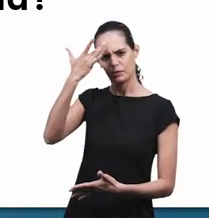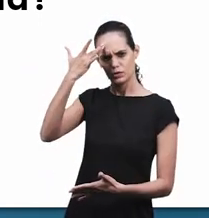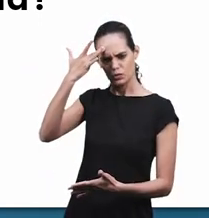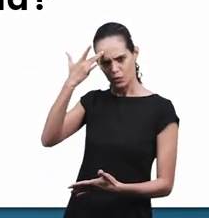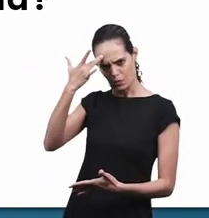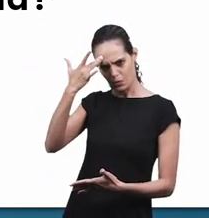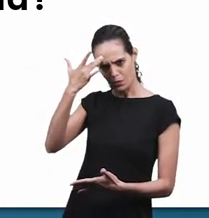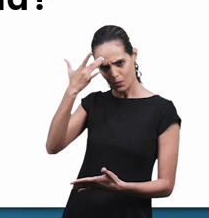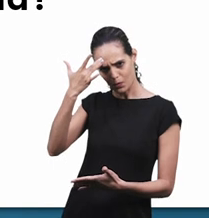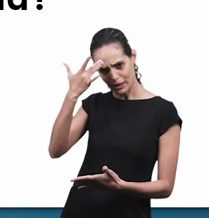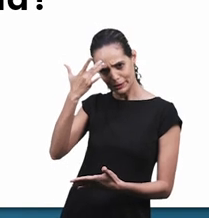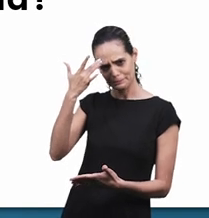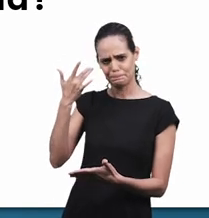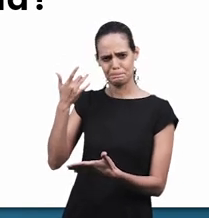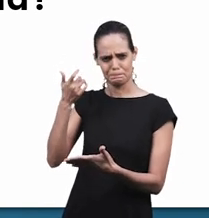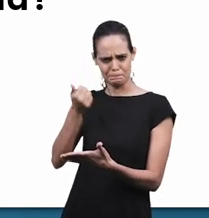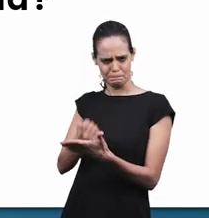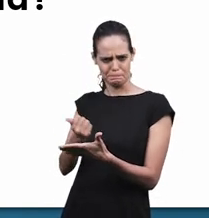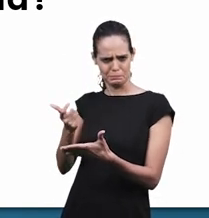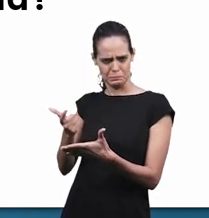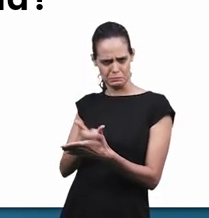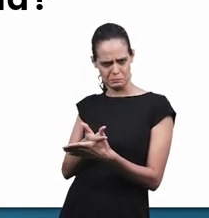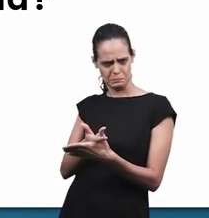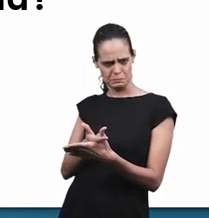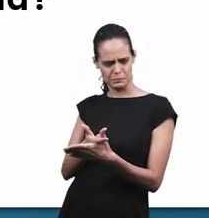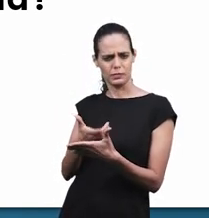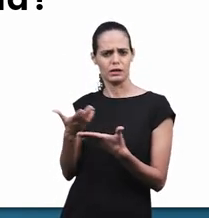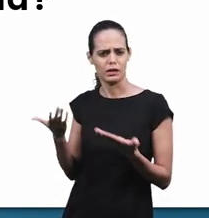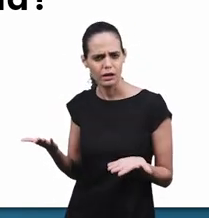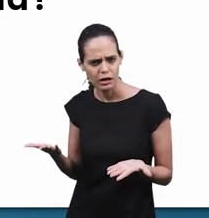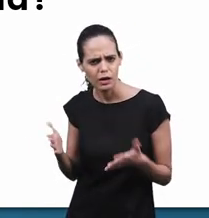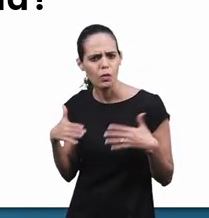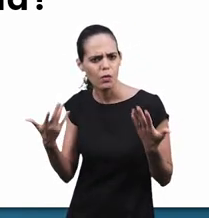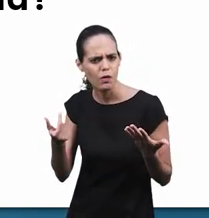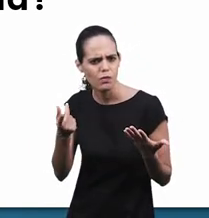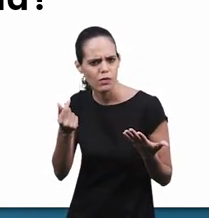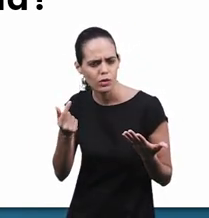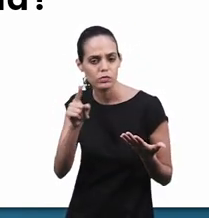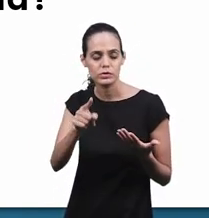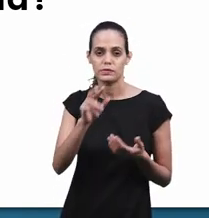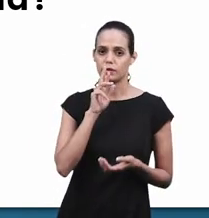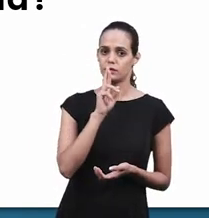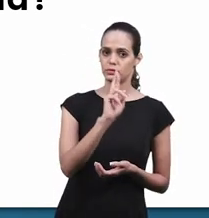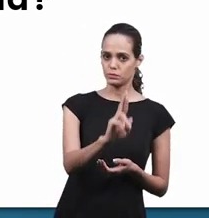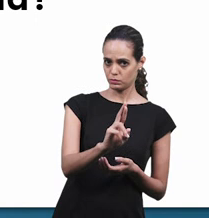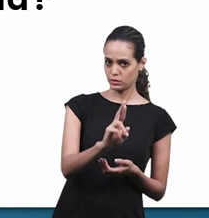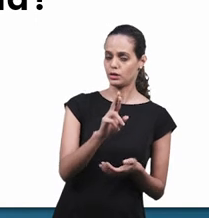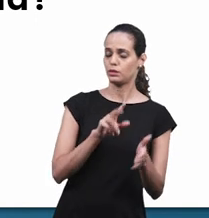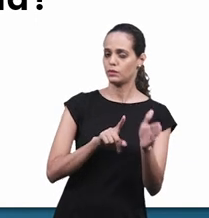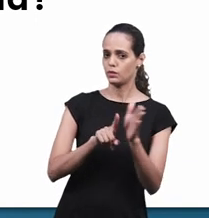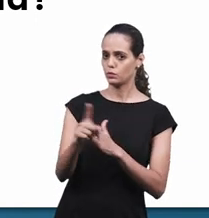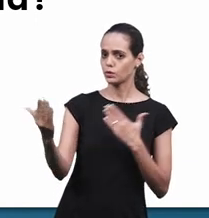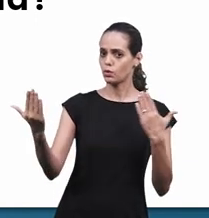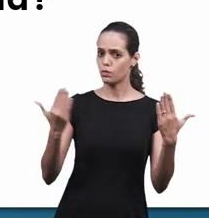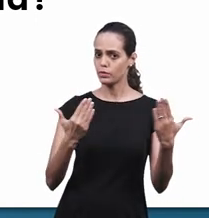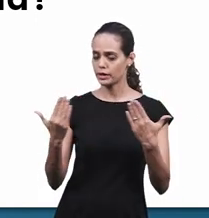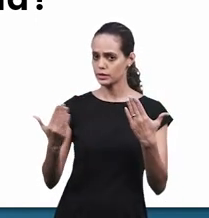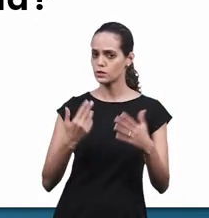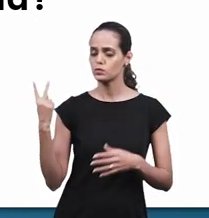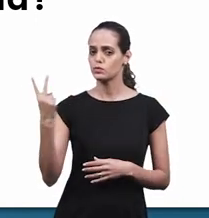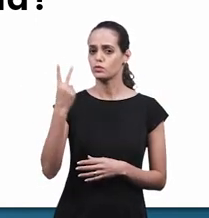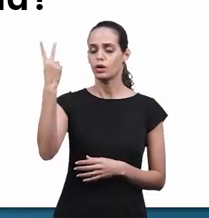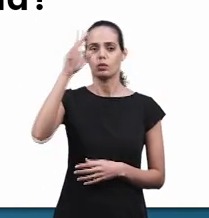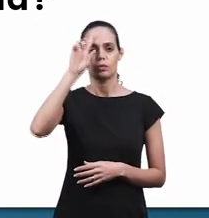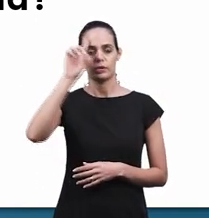pagá-la? Responda à pergunta fazendo uma comparação de valores para Deus, lendo